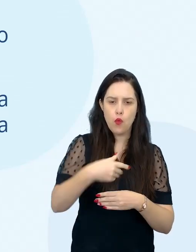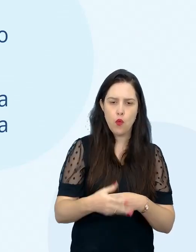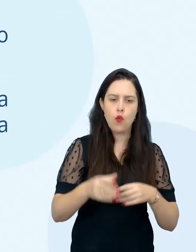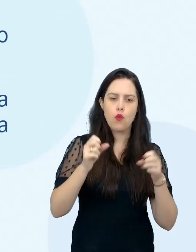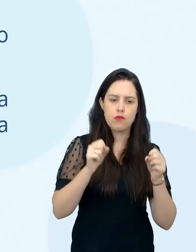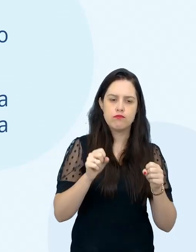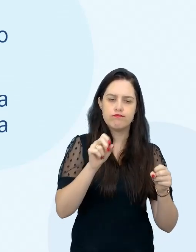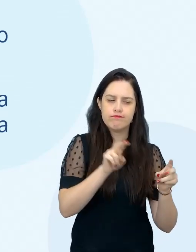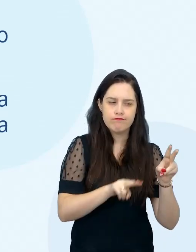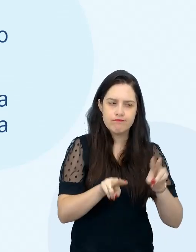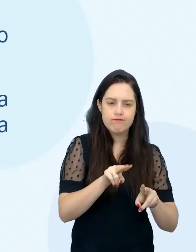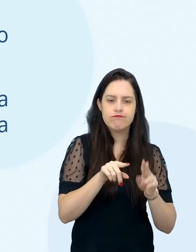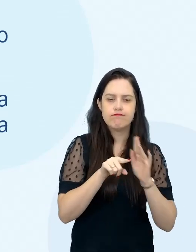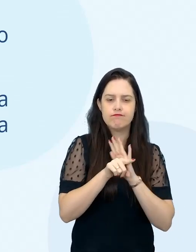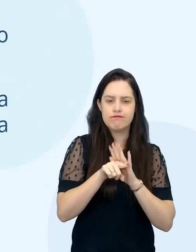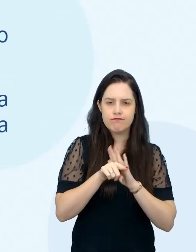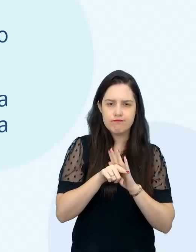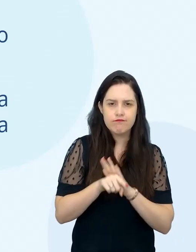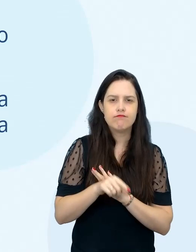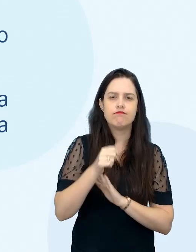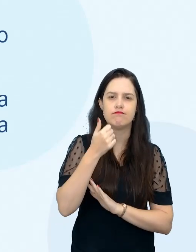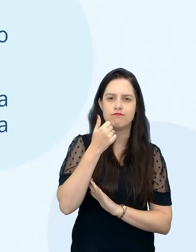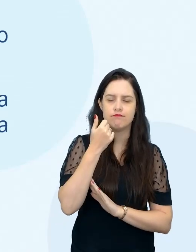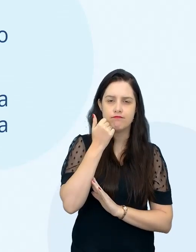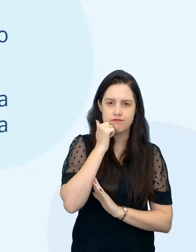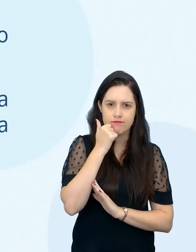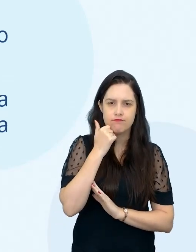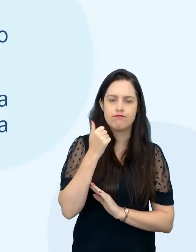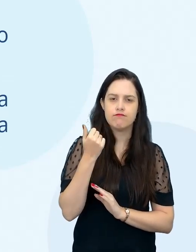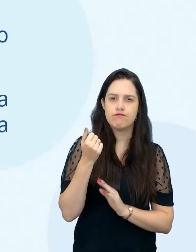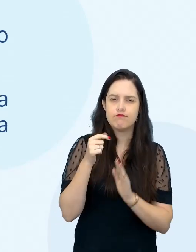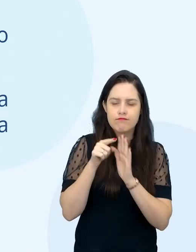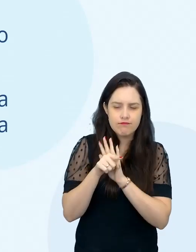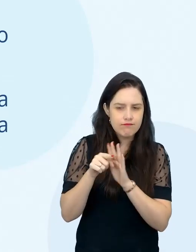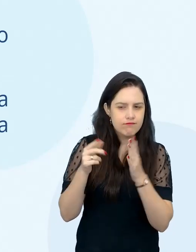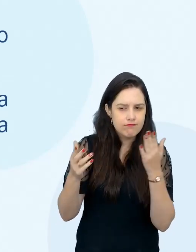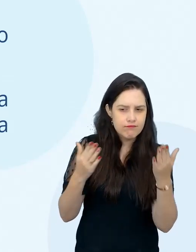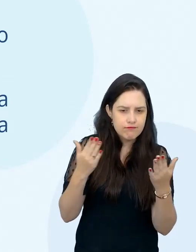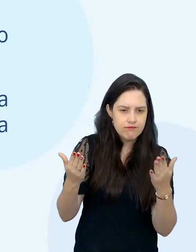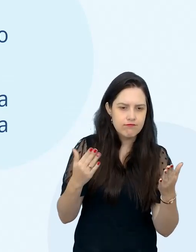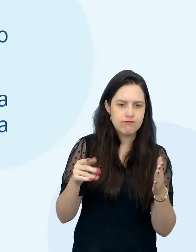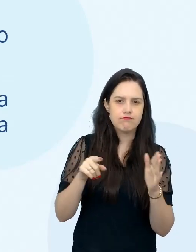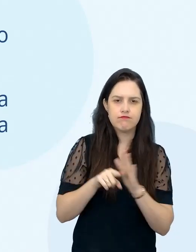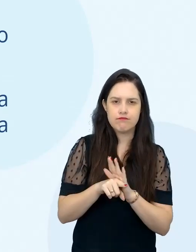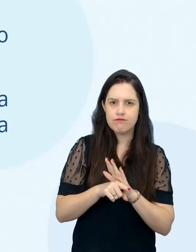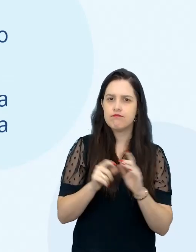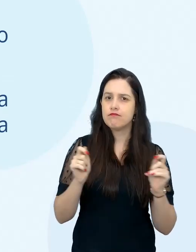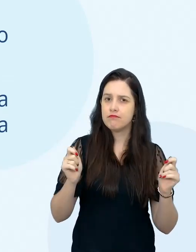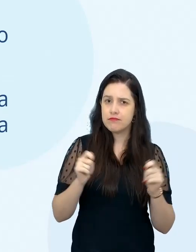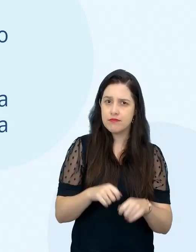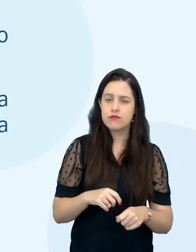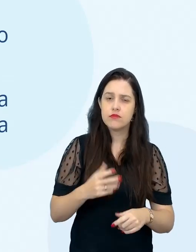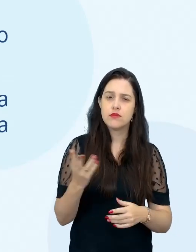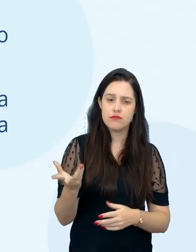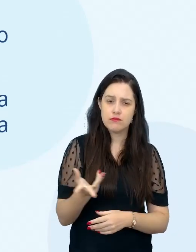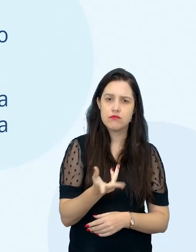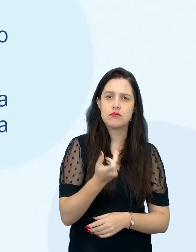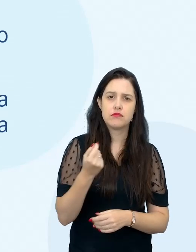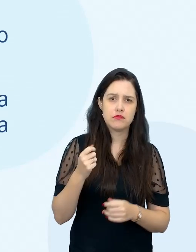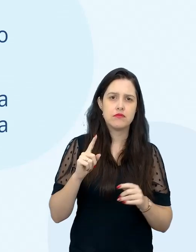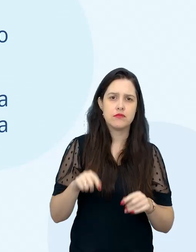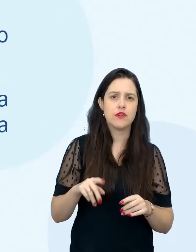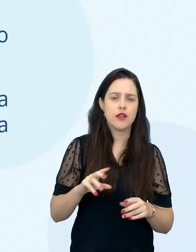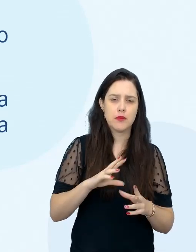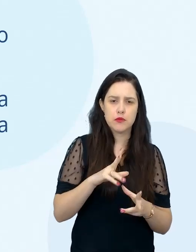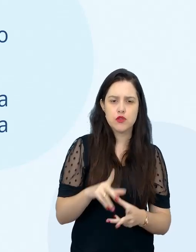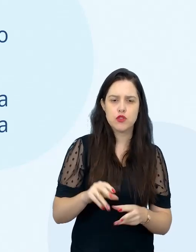podem auxiliar na investigação e pesquisa, né, já trazendo aí um pouco a aprendizagem aí para o mundo real,